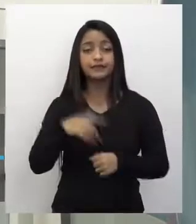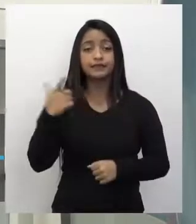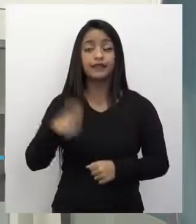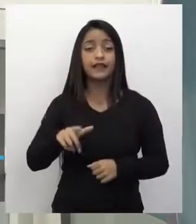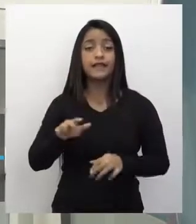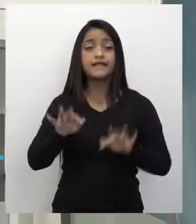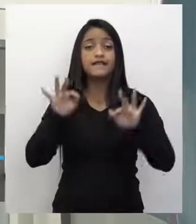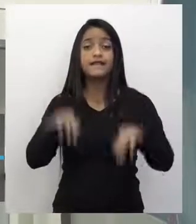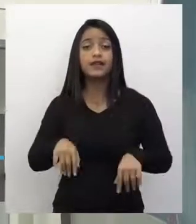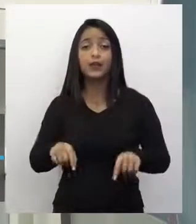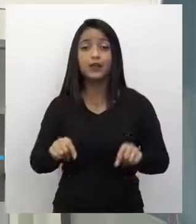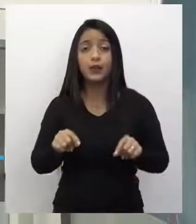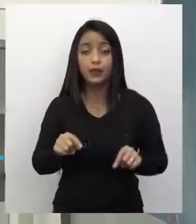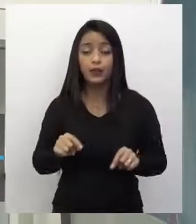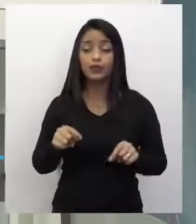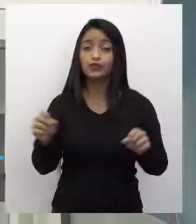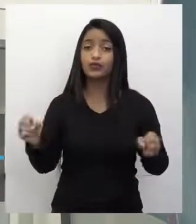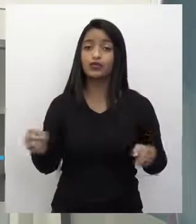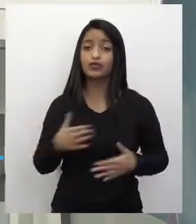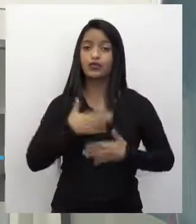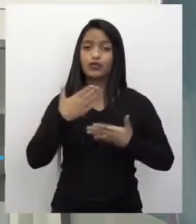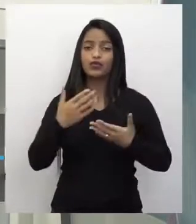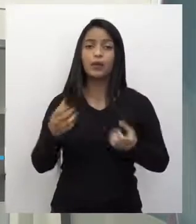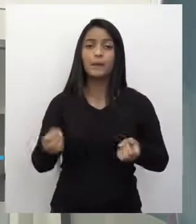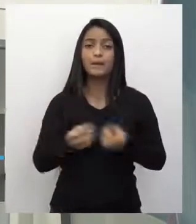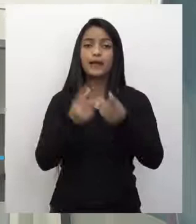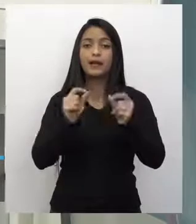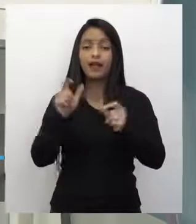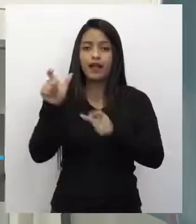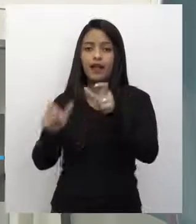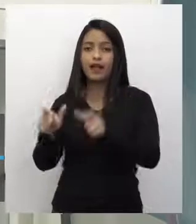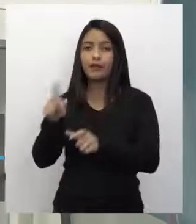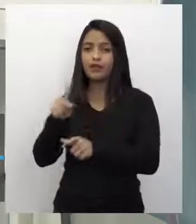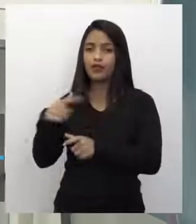são os professores convidados que vão fazer,